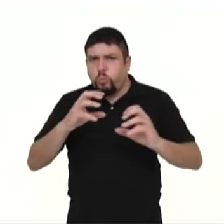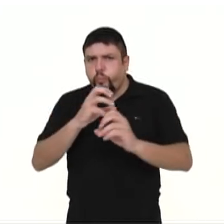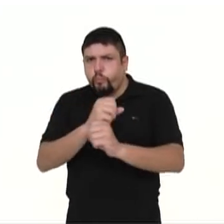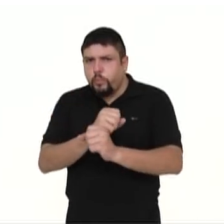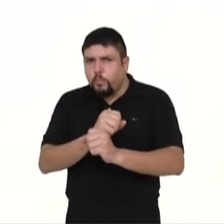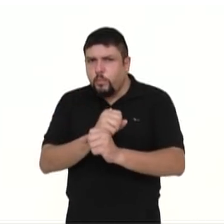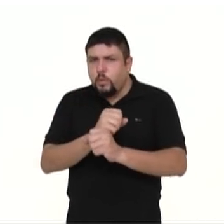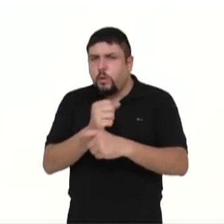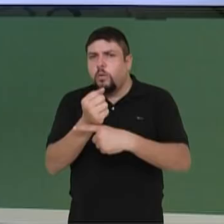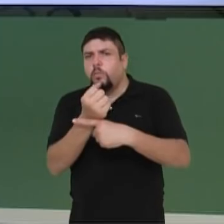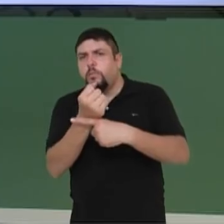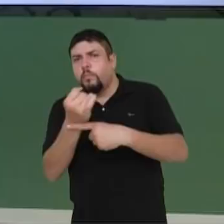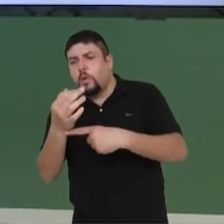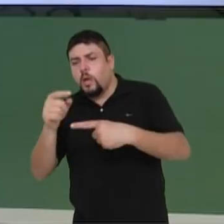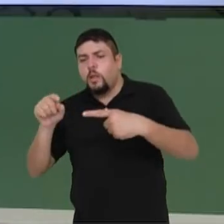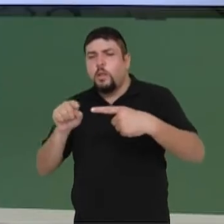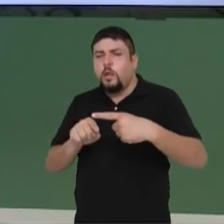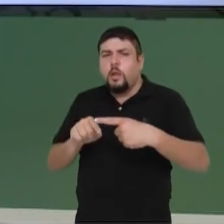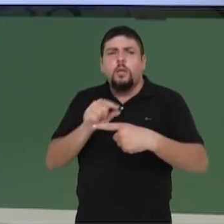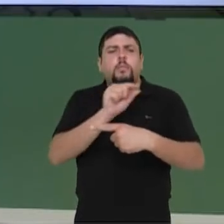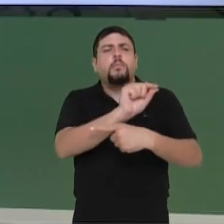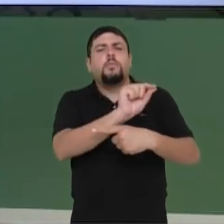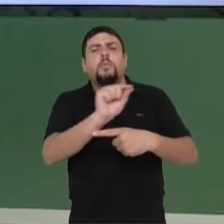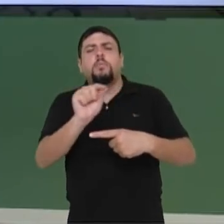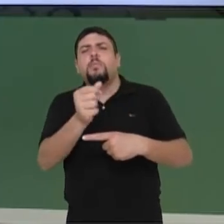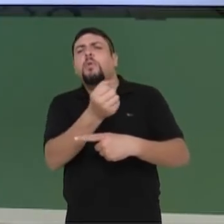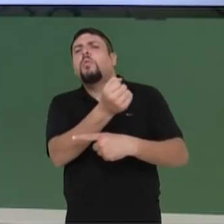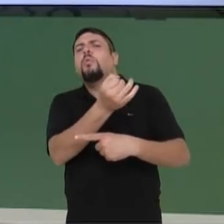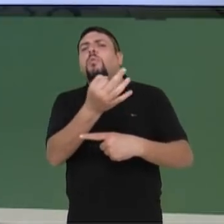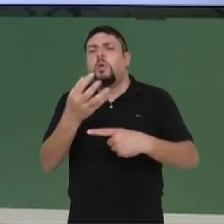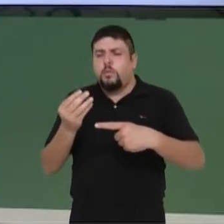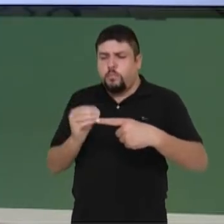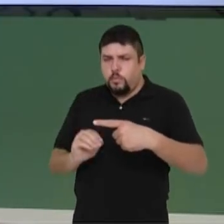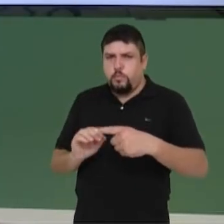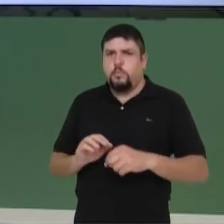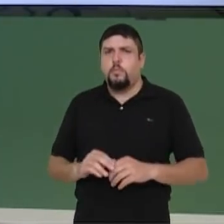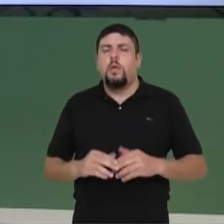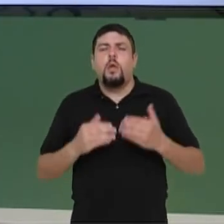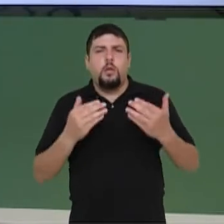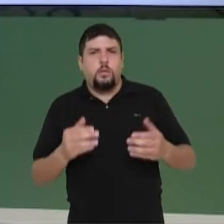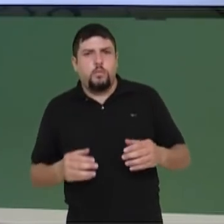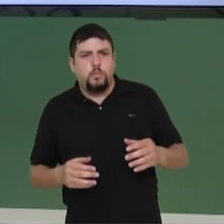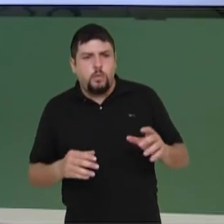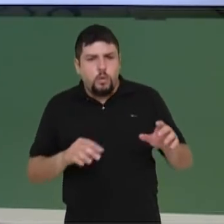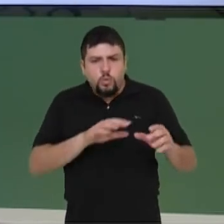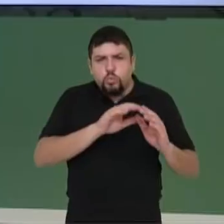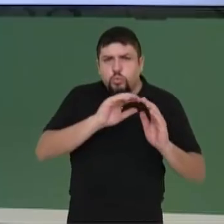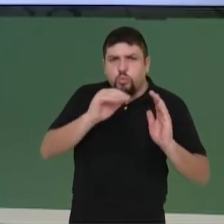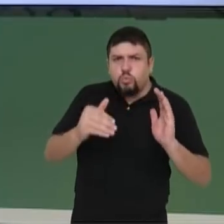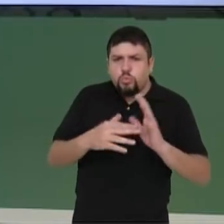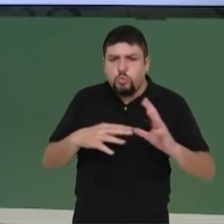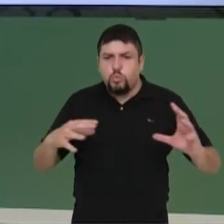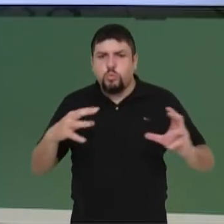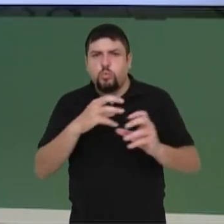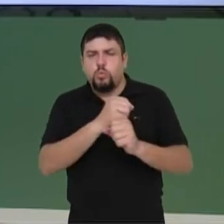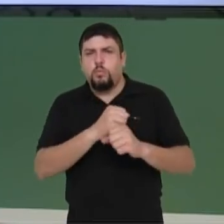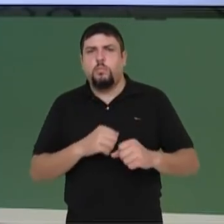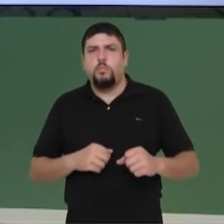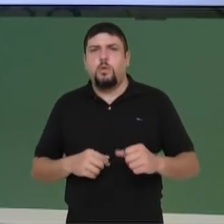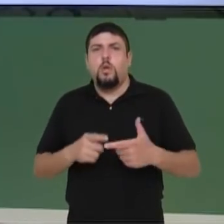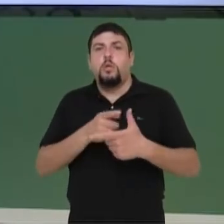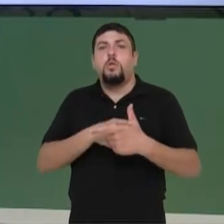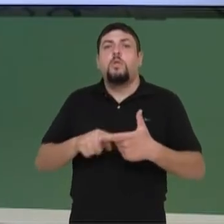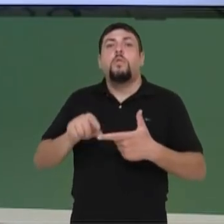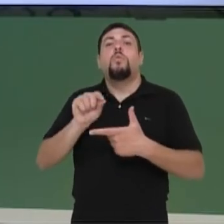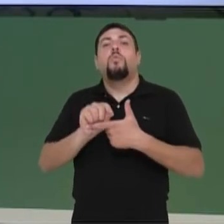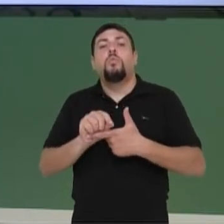Vamos devagar. É a razão entre o somatório de todos os dados. Então eu pego todos os dados numéricos e somo. E daí eu vou dividir por